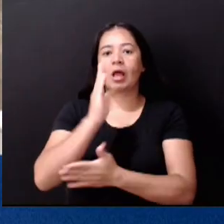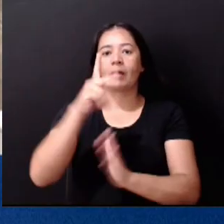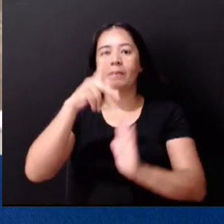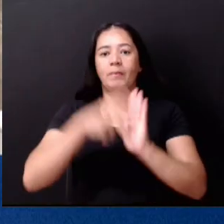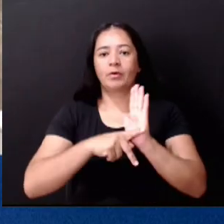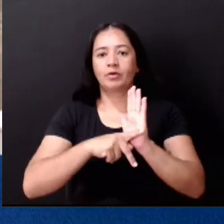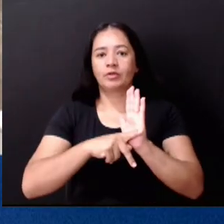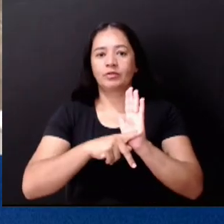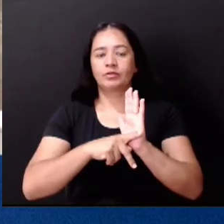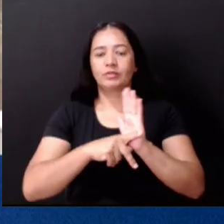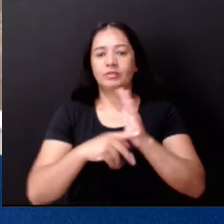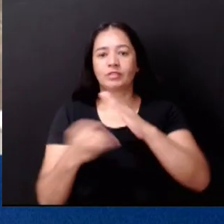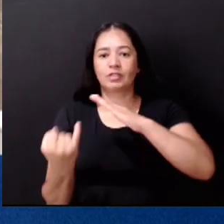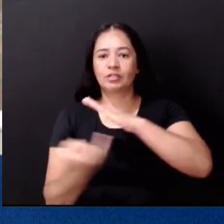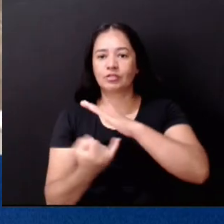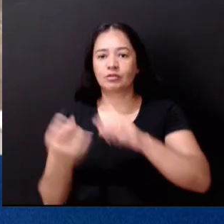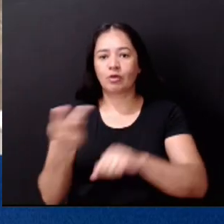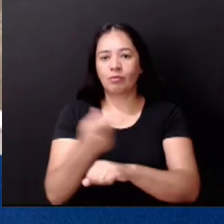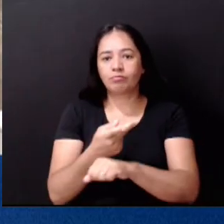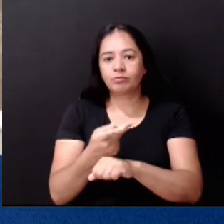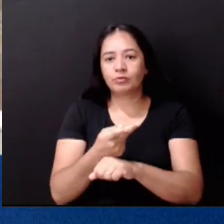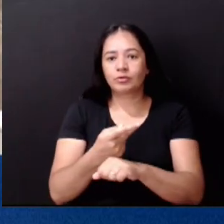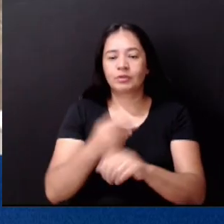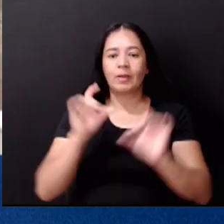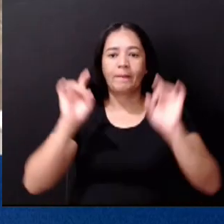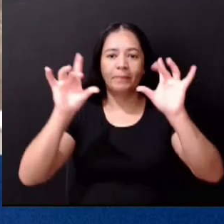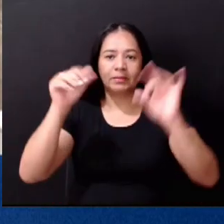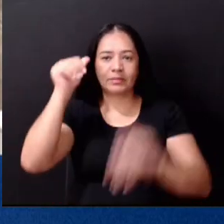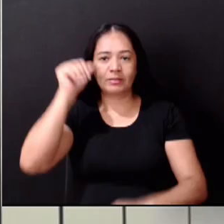Procuradoria Especial da Mulher na Câmara.